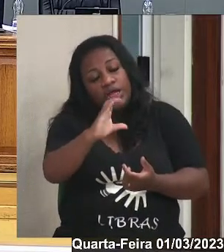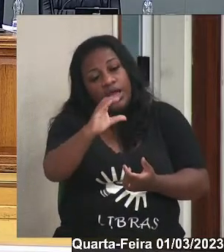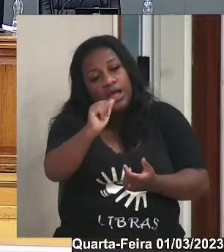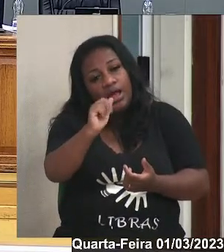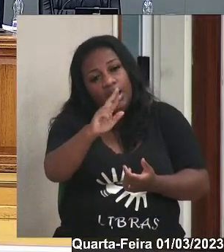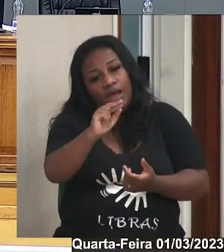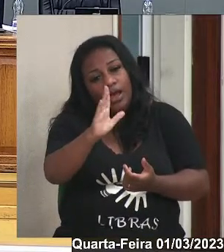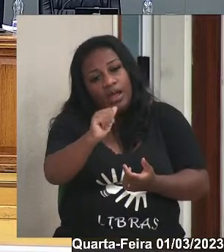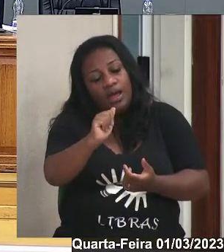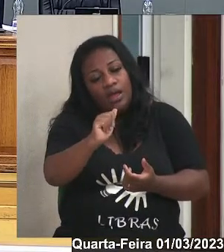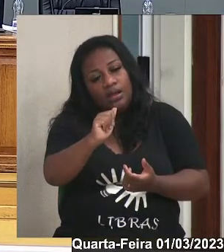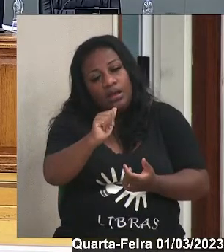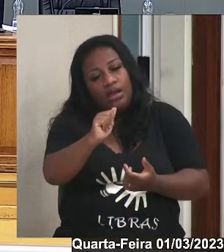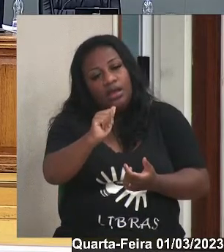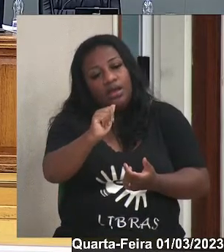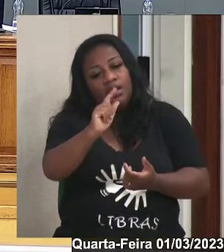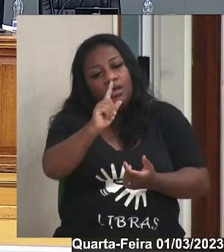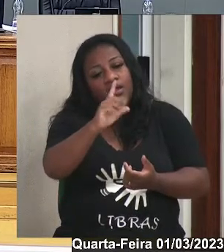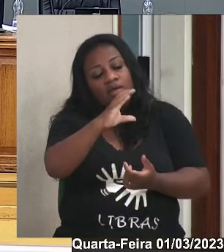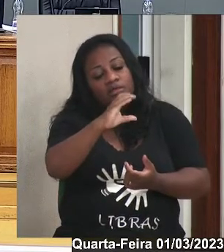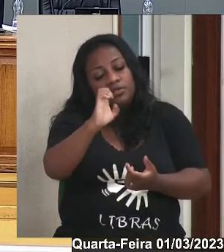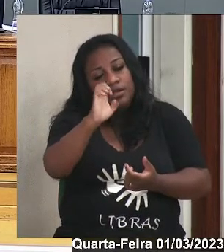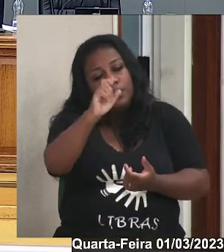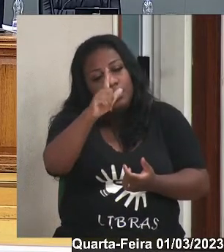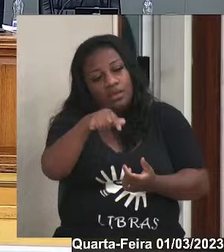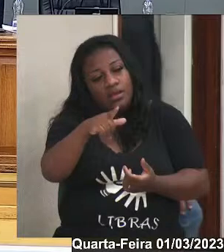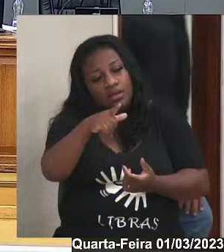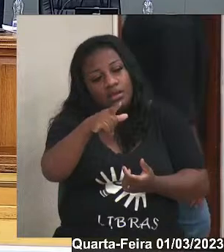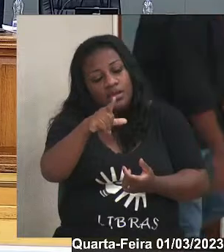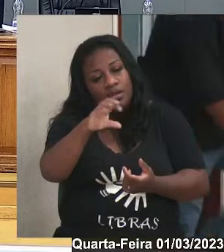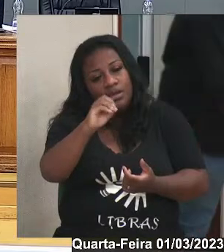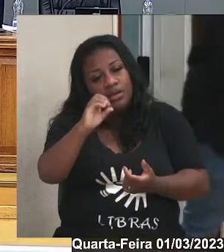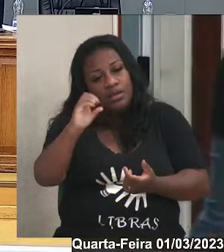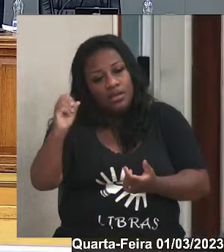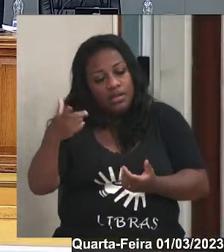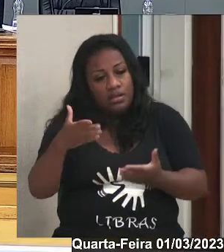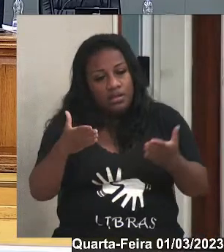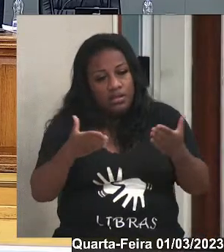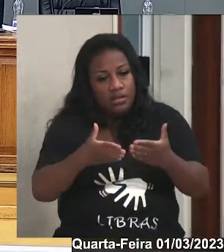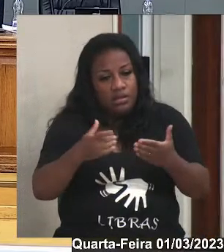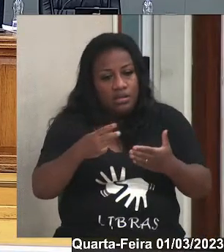217, Jardim da Luz, Embu das Artes, CEP 06824-170. Indicação